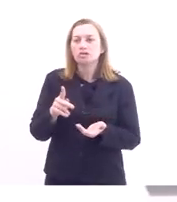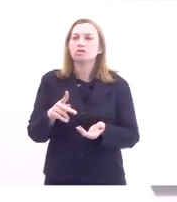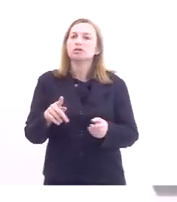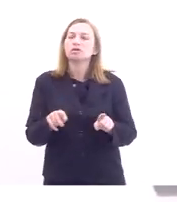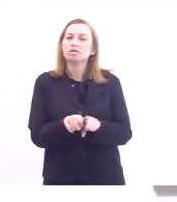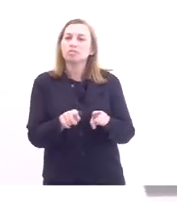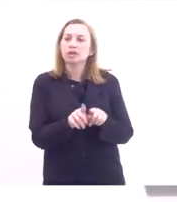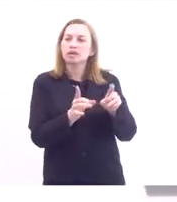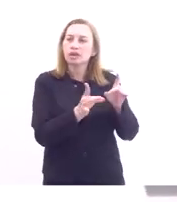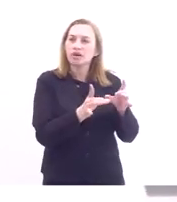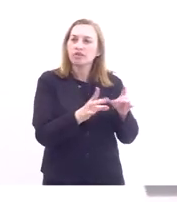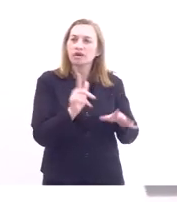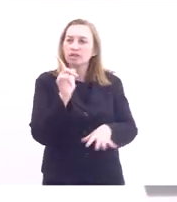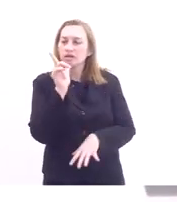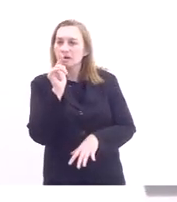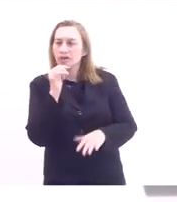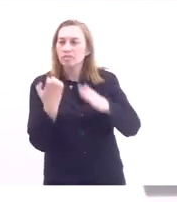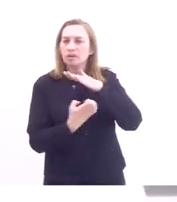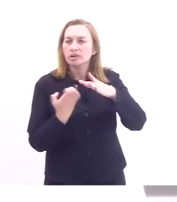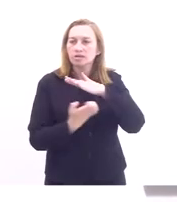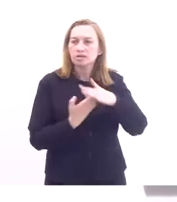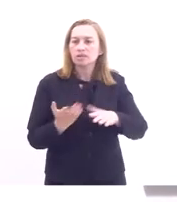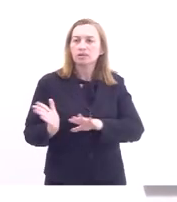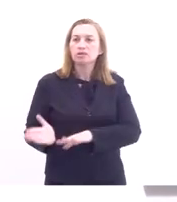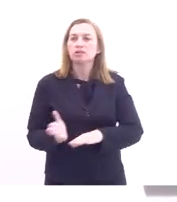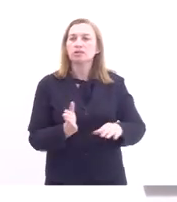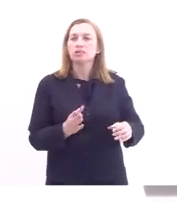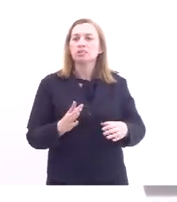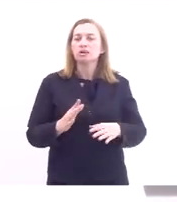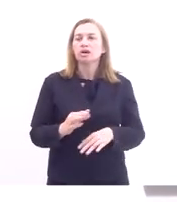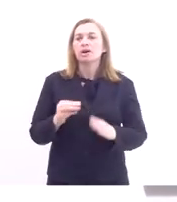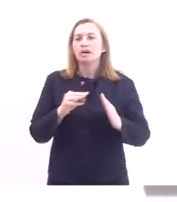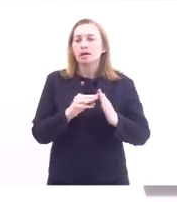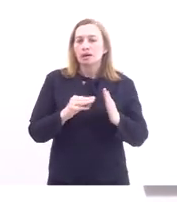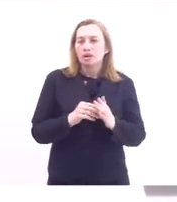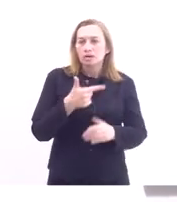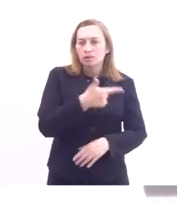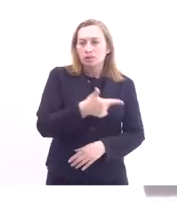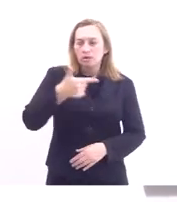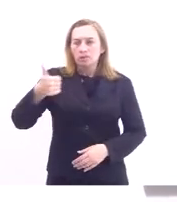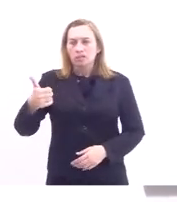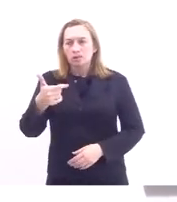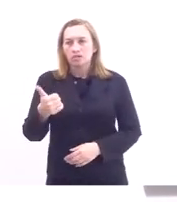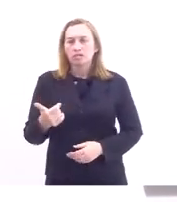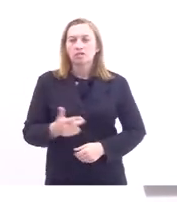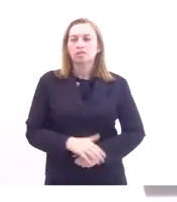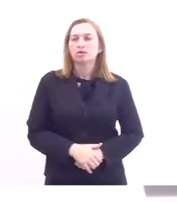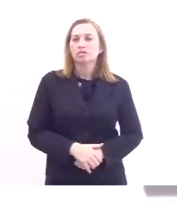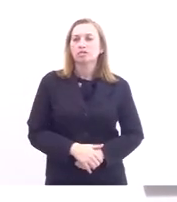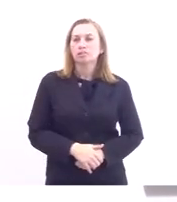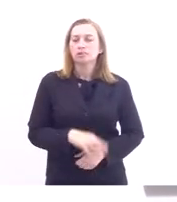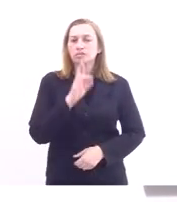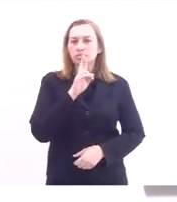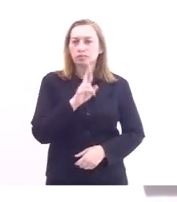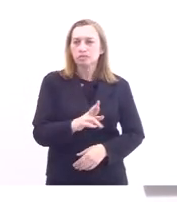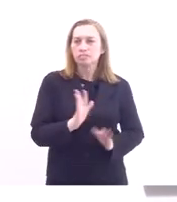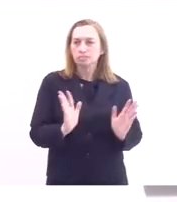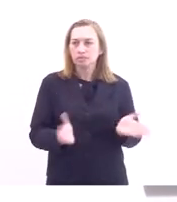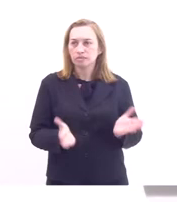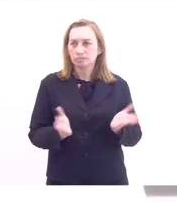SEDAE. Com relação às metas para 2022, o resultado primário e nominal, por